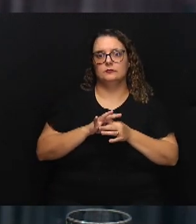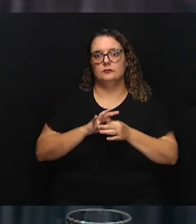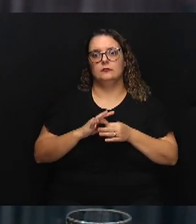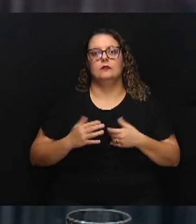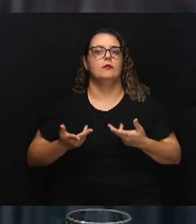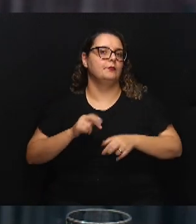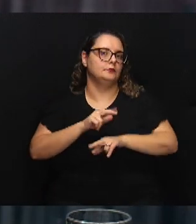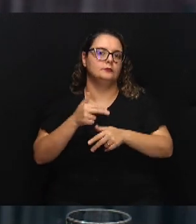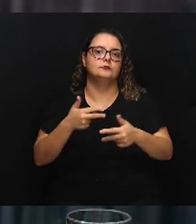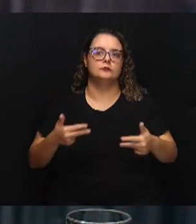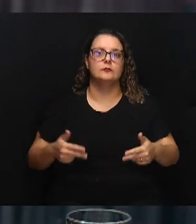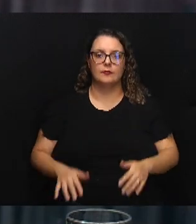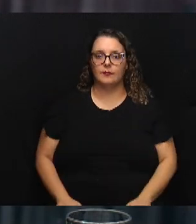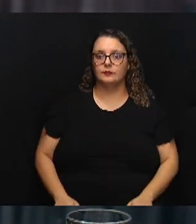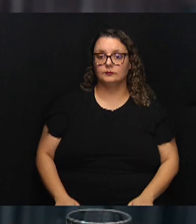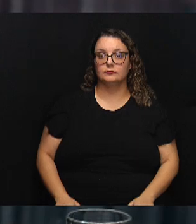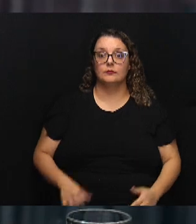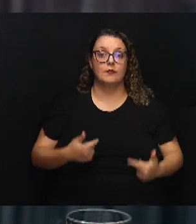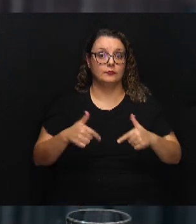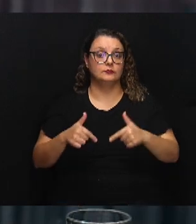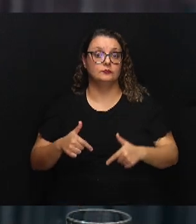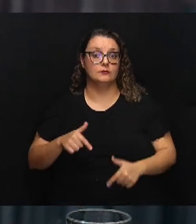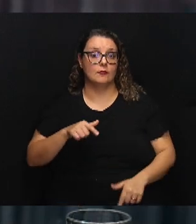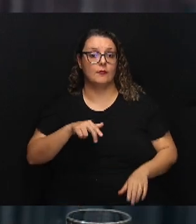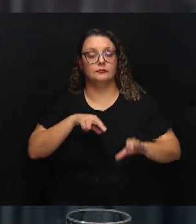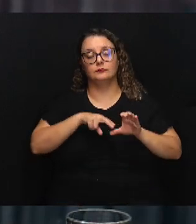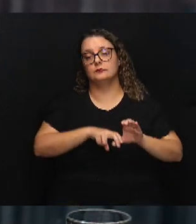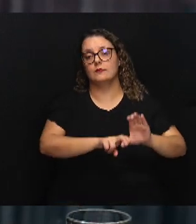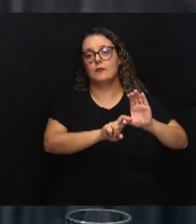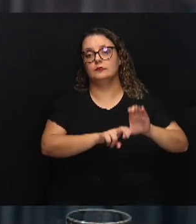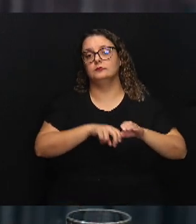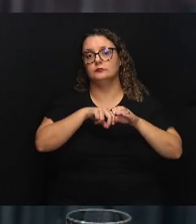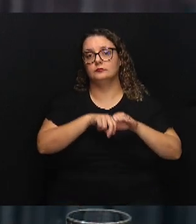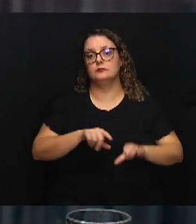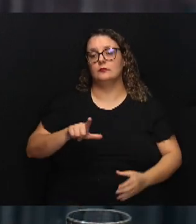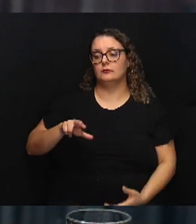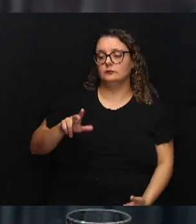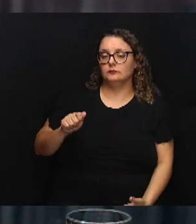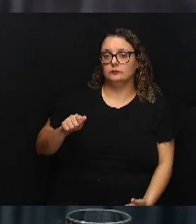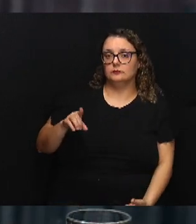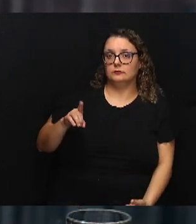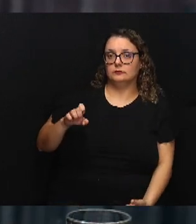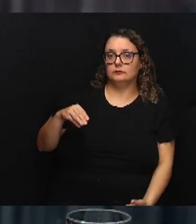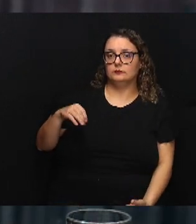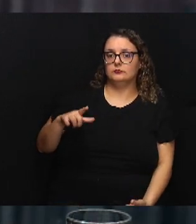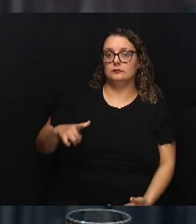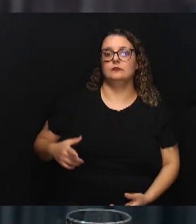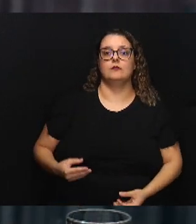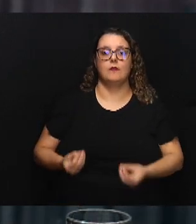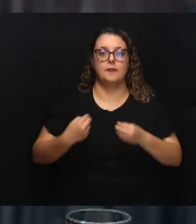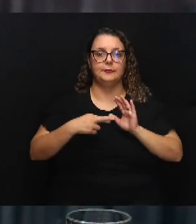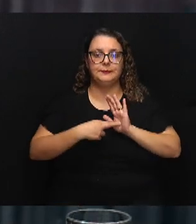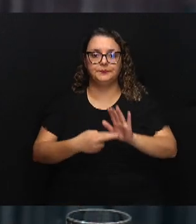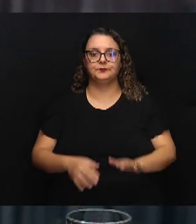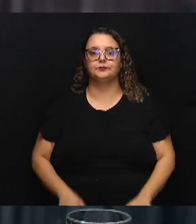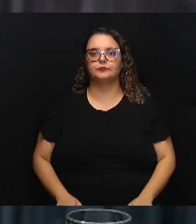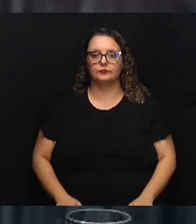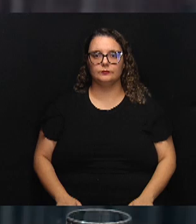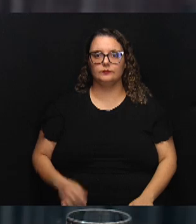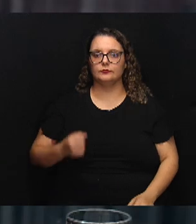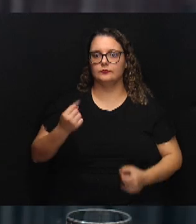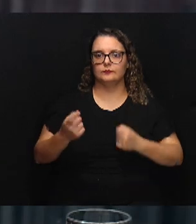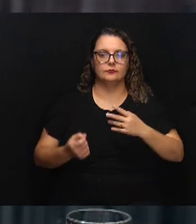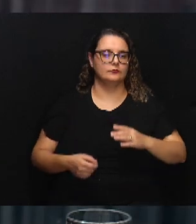coisa. Então hoje, assim, eu trabalho muito com lua de mel. Assim, a primeira referência que alguém entrega para mim é algum vídeo,